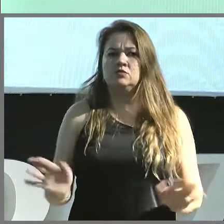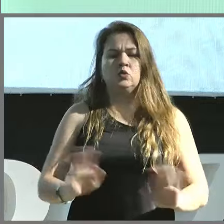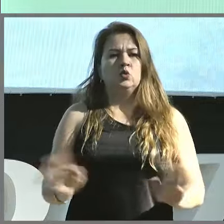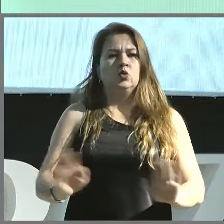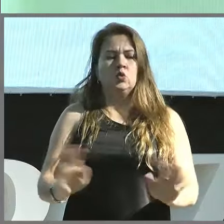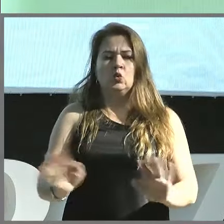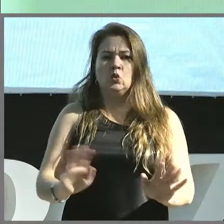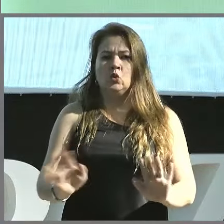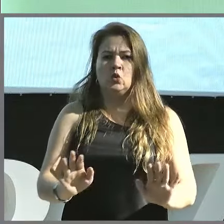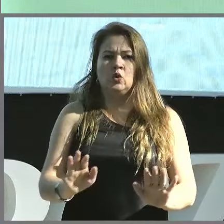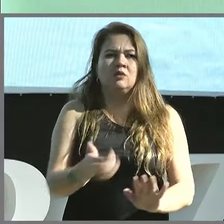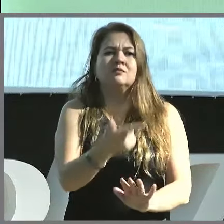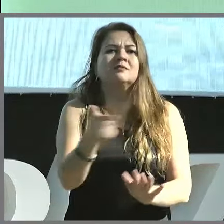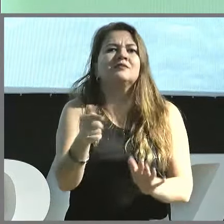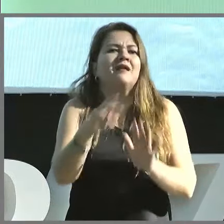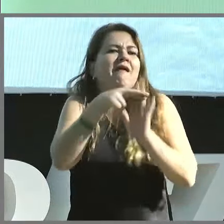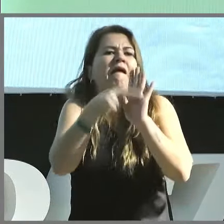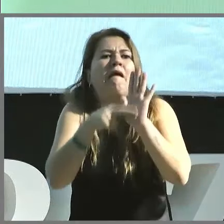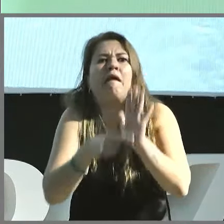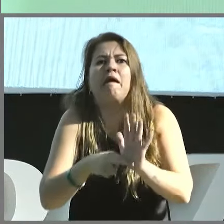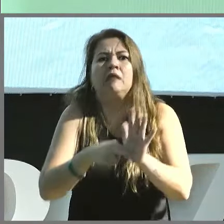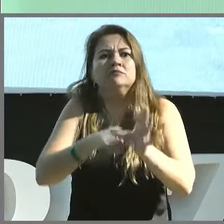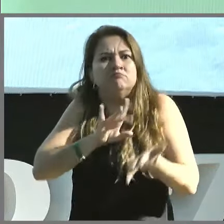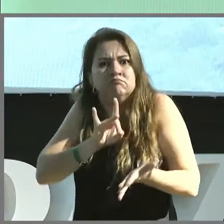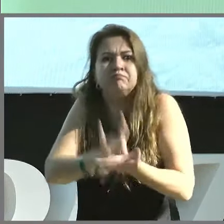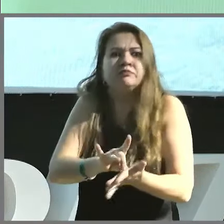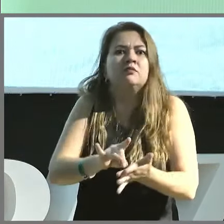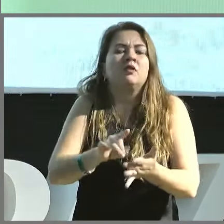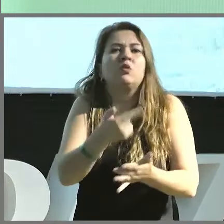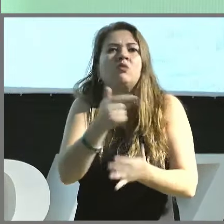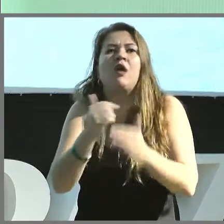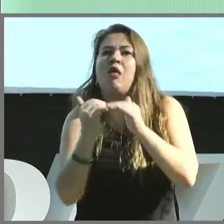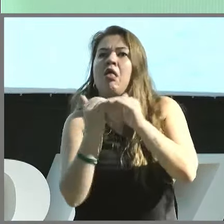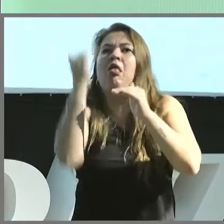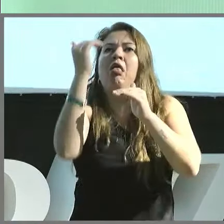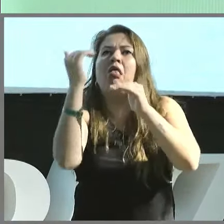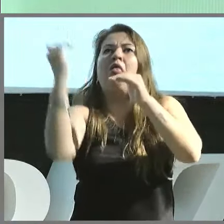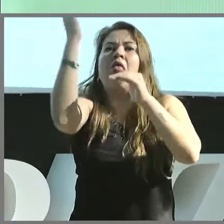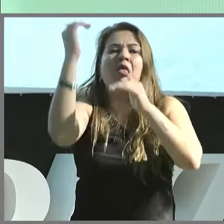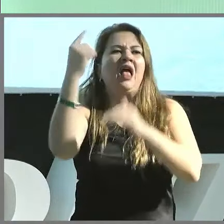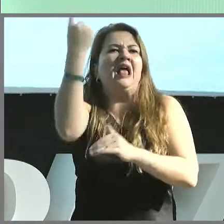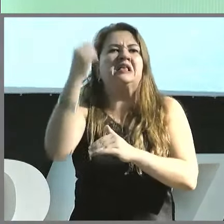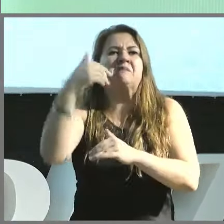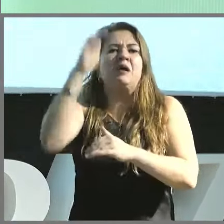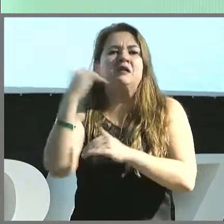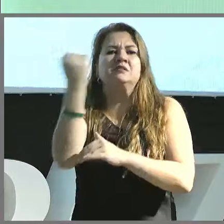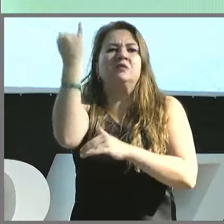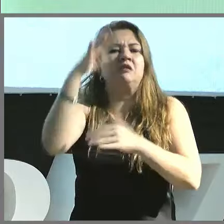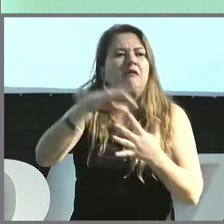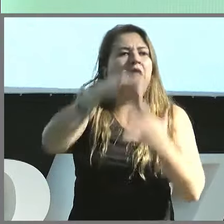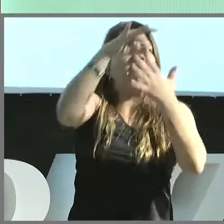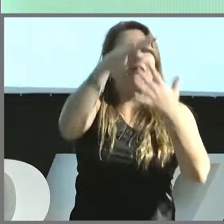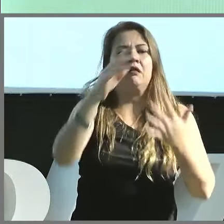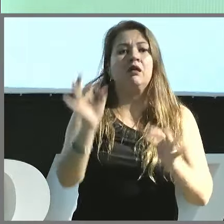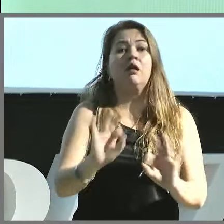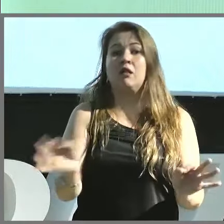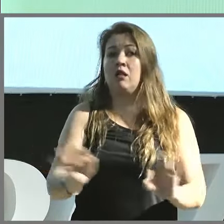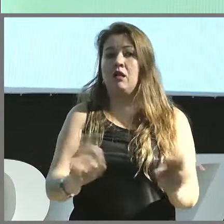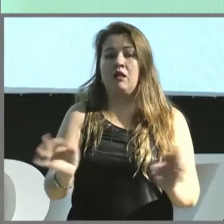culto, sem rito, uma religiosidade sem hierarquia teológica, uma religiosidade que devolvesse